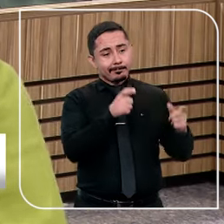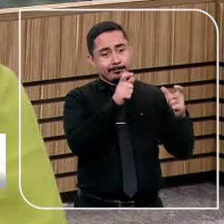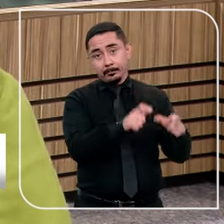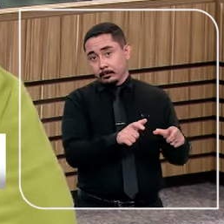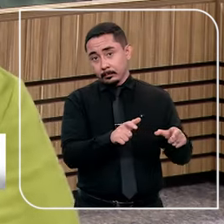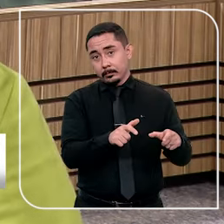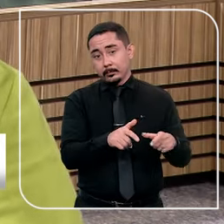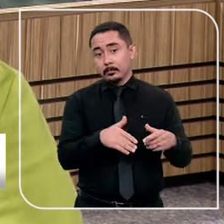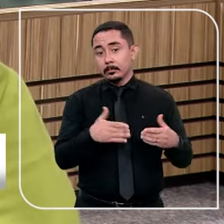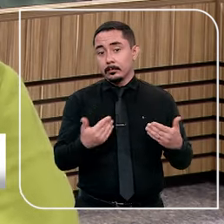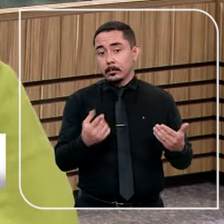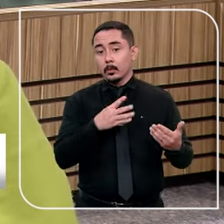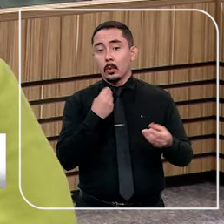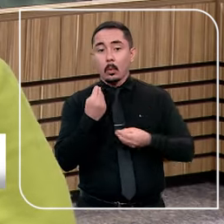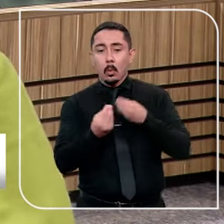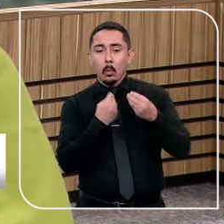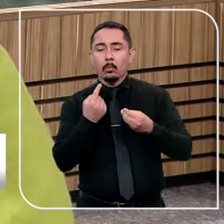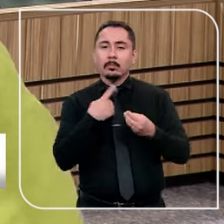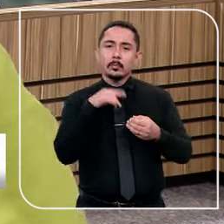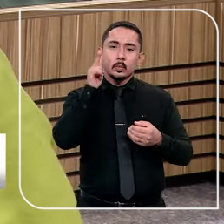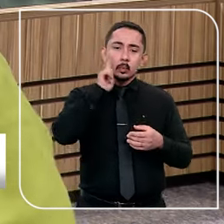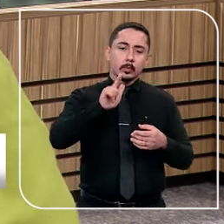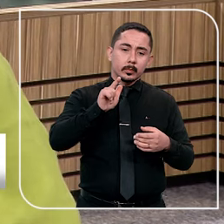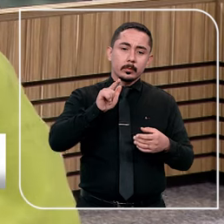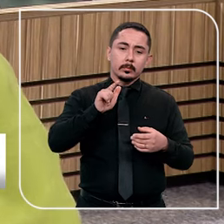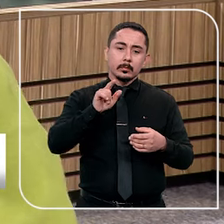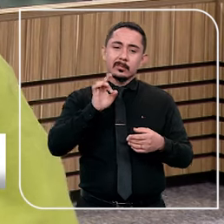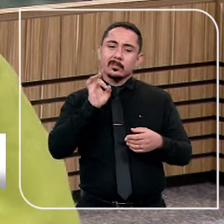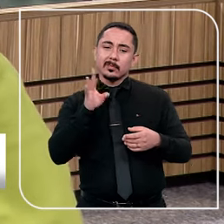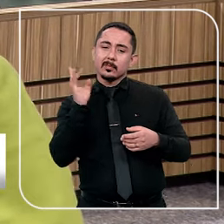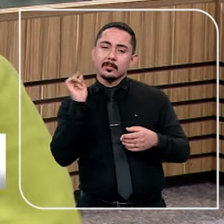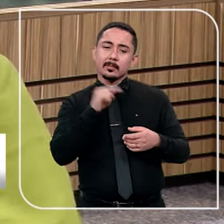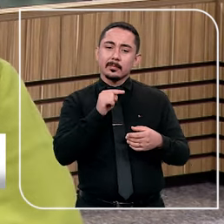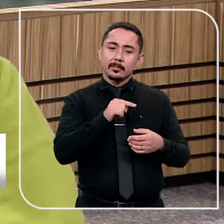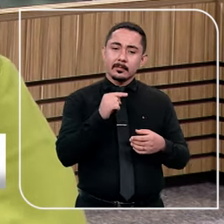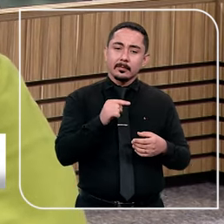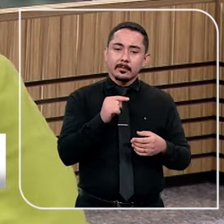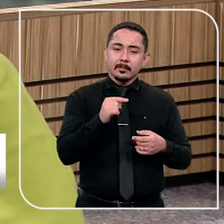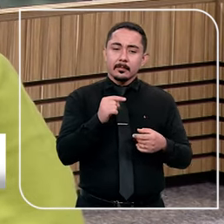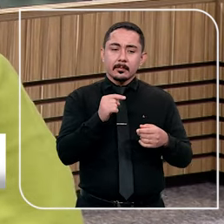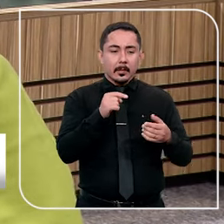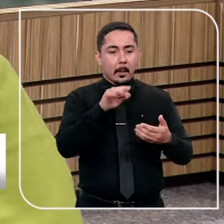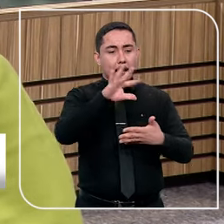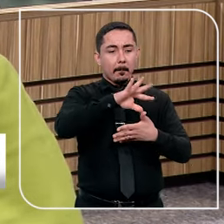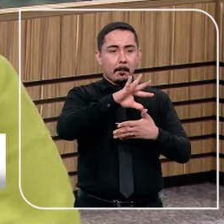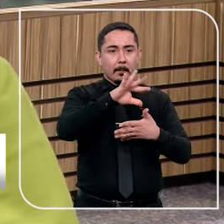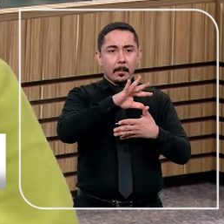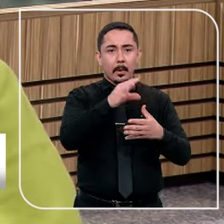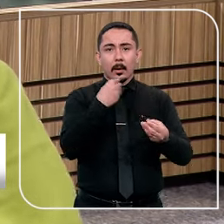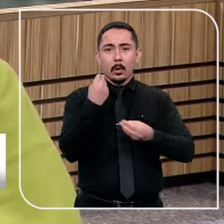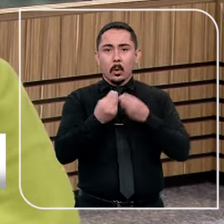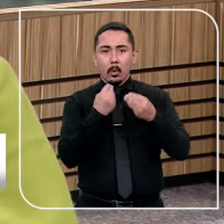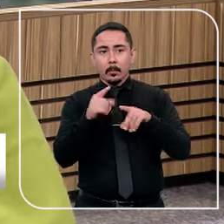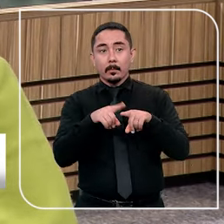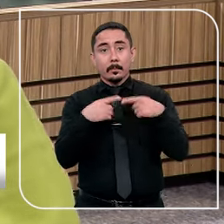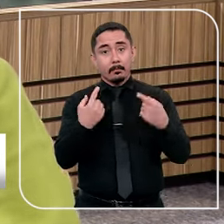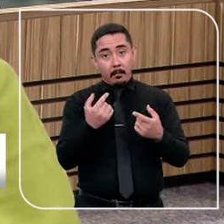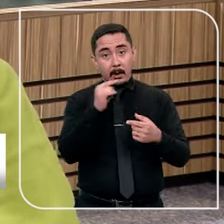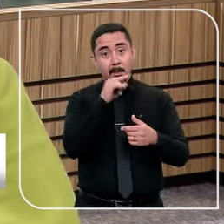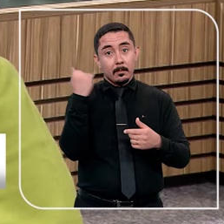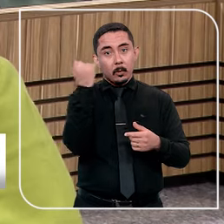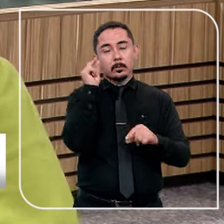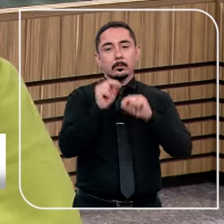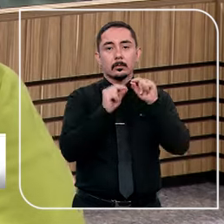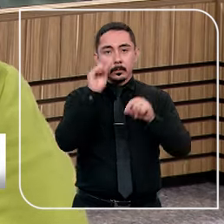como chegar nessas comarcas como a gente conseguir também não só eh a questão do mapeamento Mas o mais